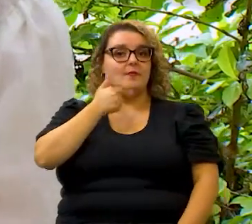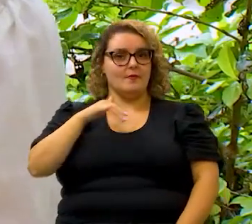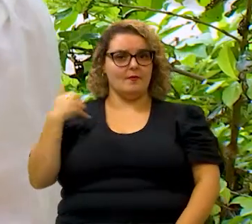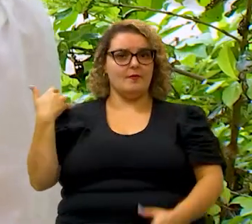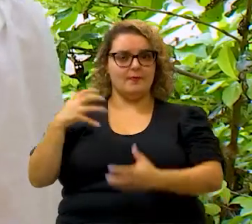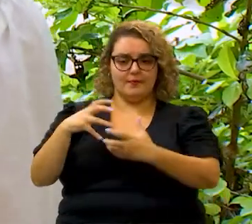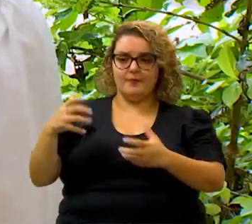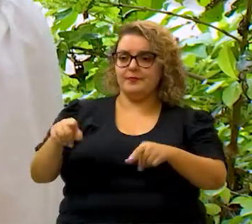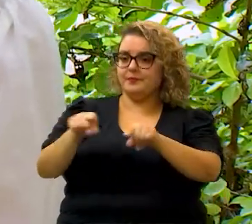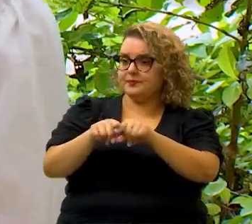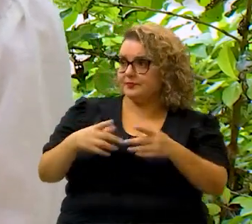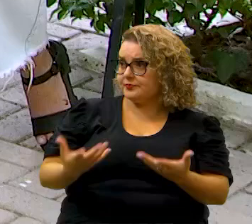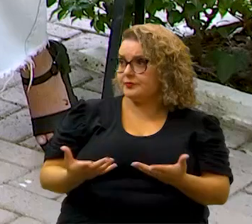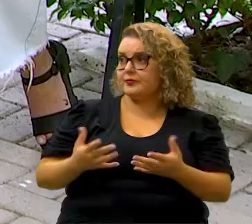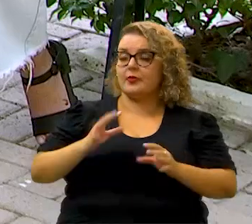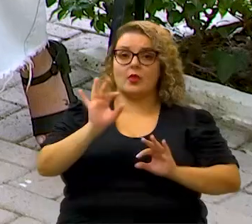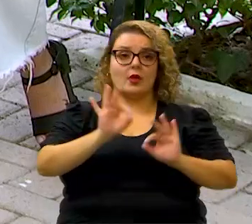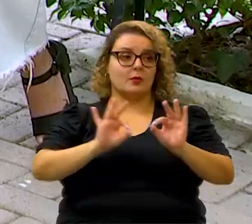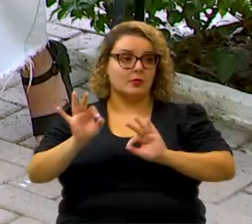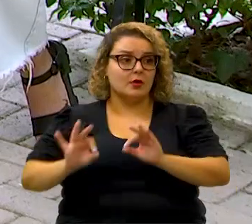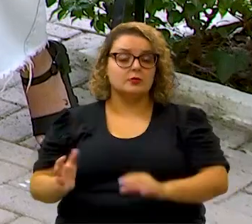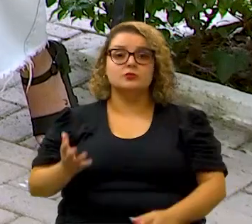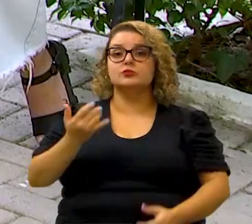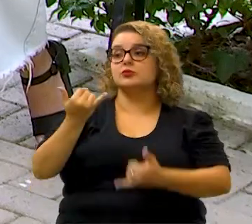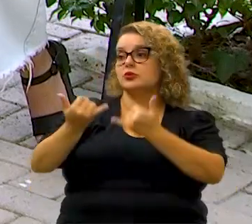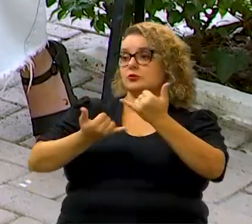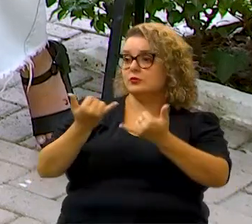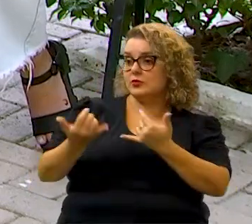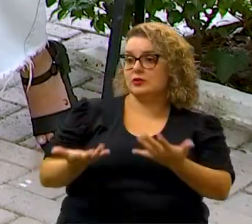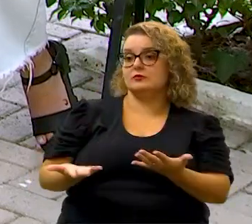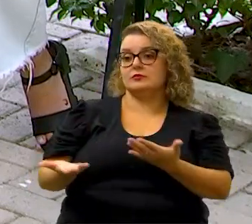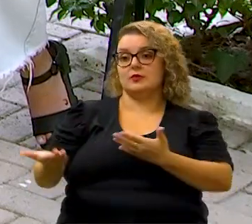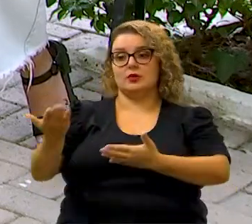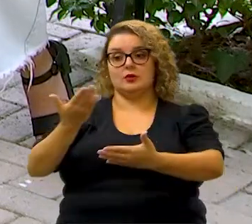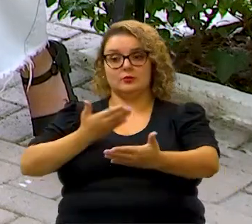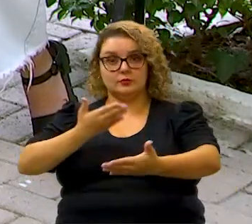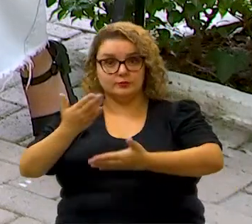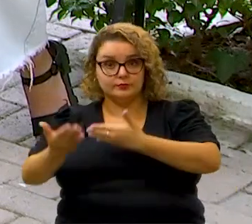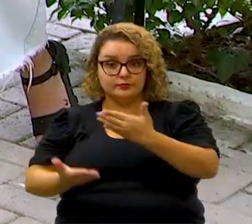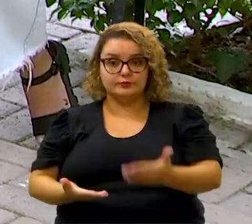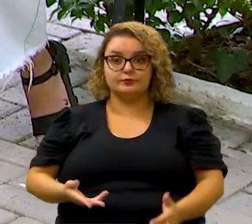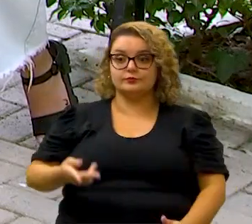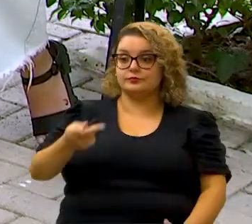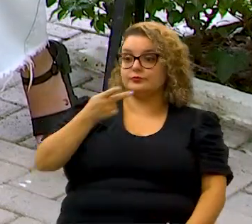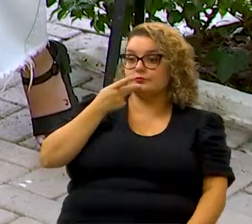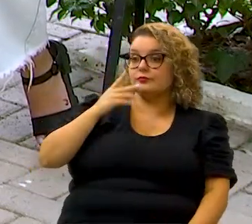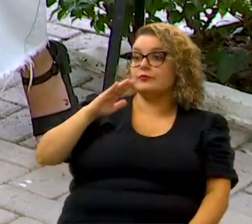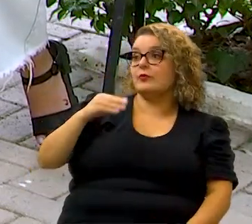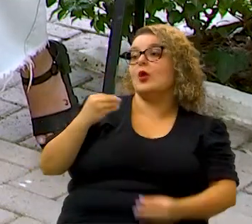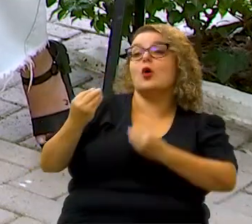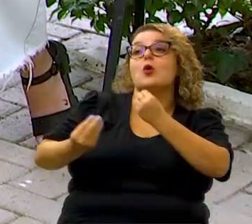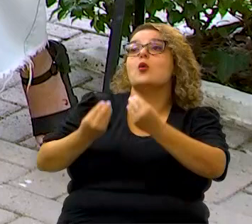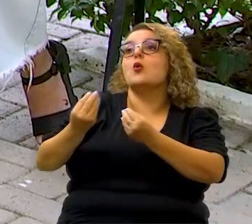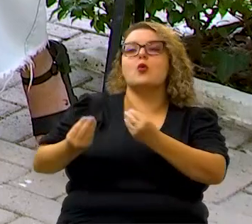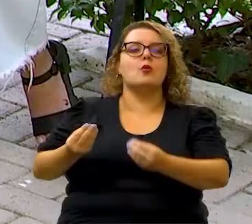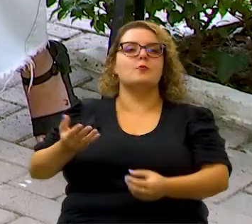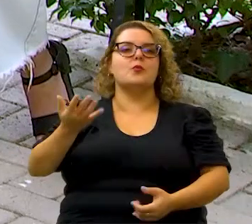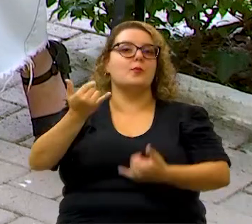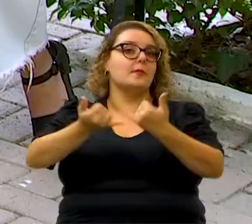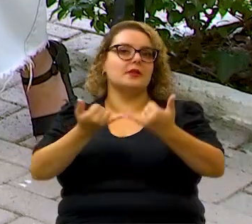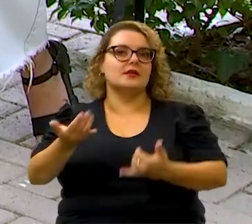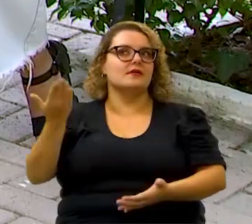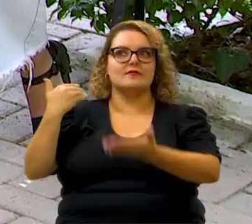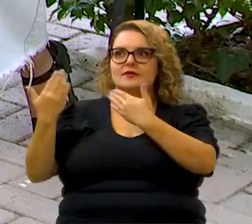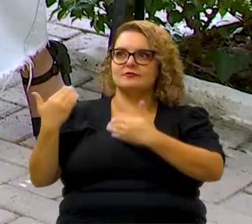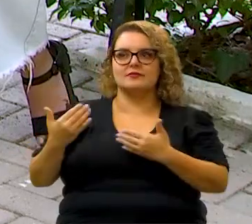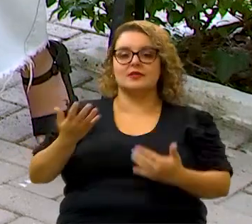crianças e idosos também, né? Eles confeccionam as brincadeiras e com isso a troca, né? Porque eles contam como eles brincavam, né,